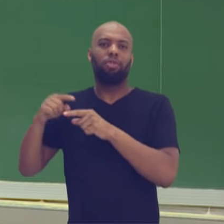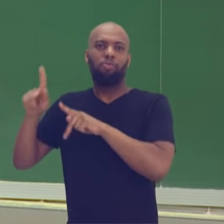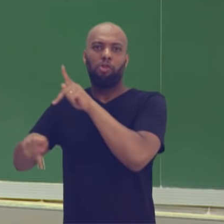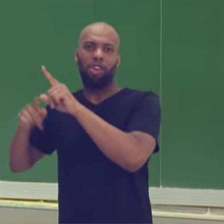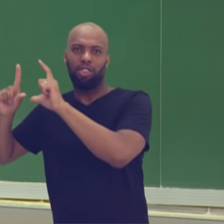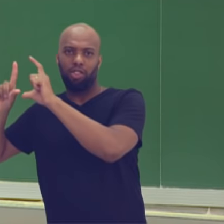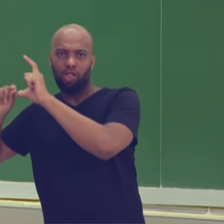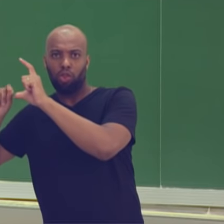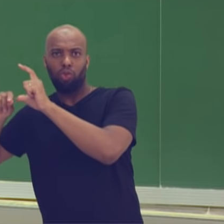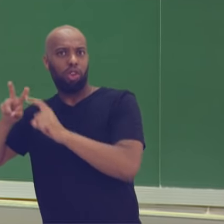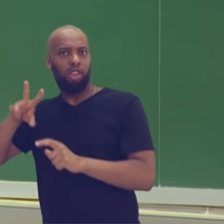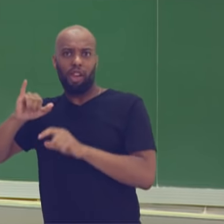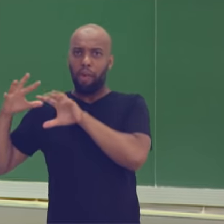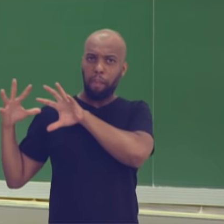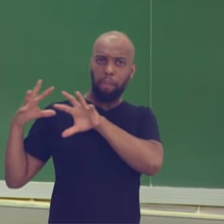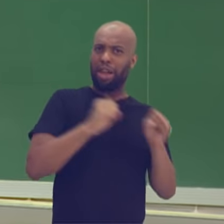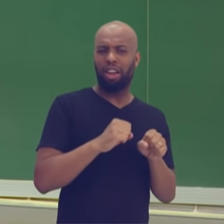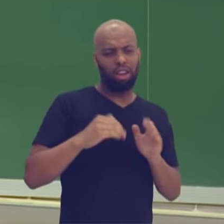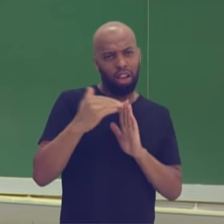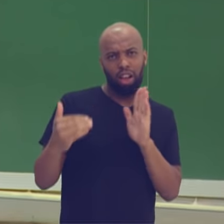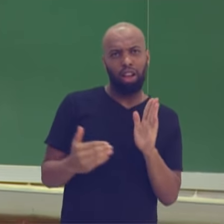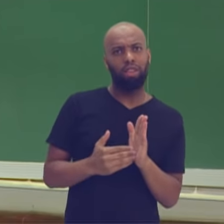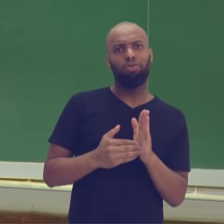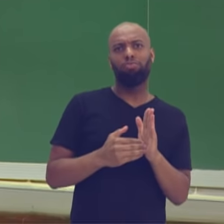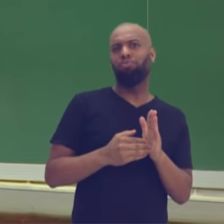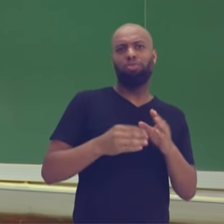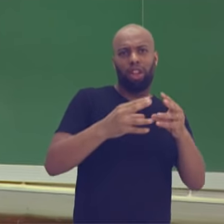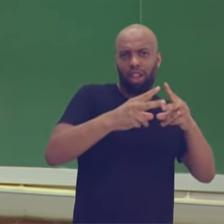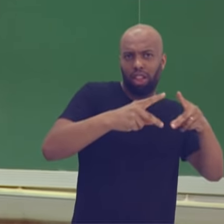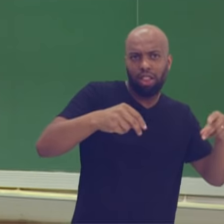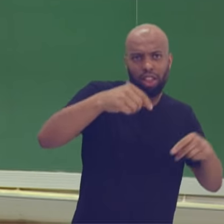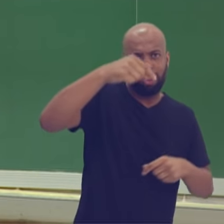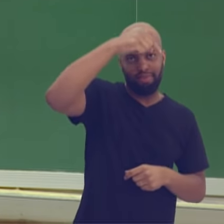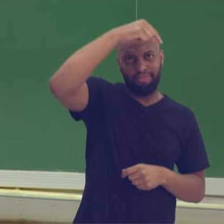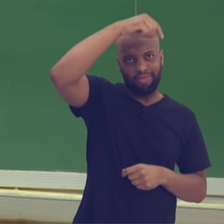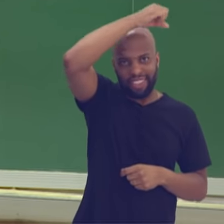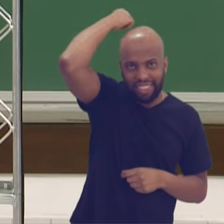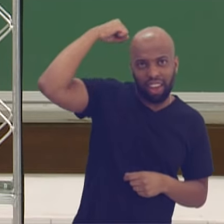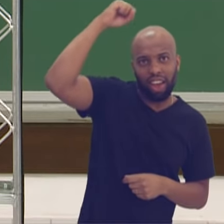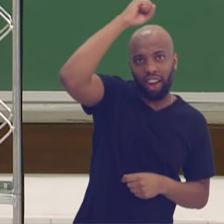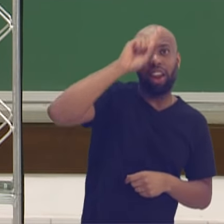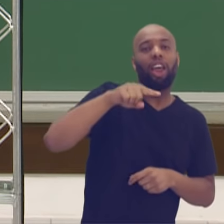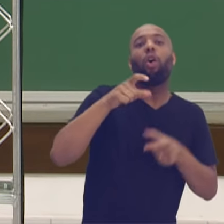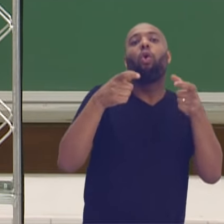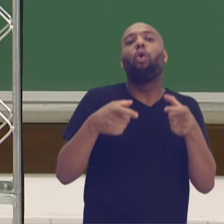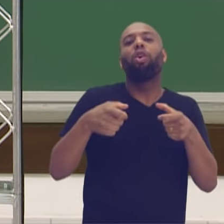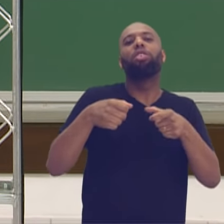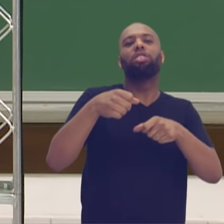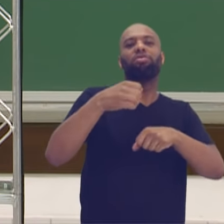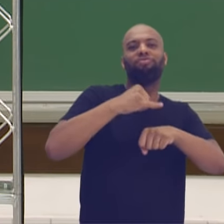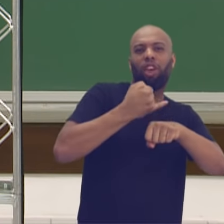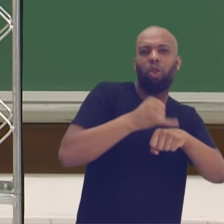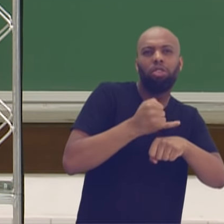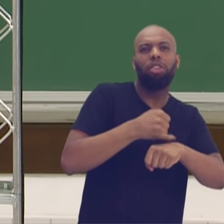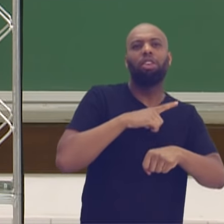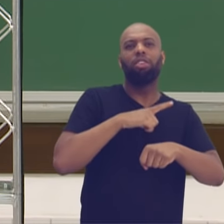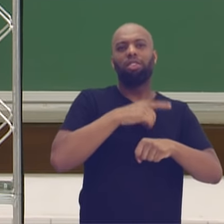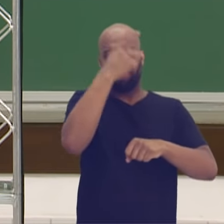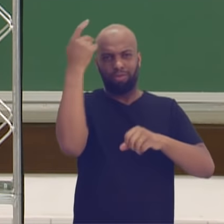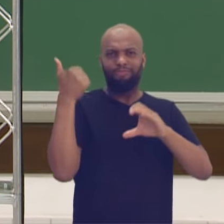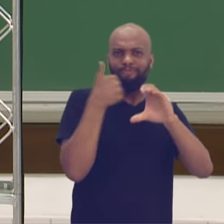vão tomar a terra sagrada, né, dos cristãos, que é Jerusalém, onde vários cristãos,